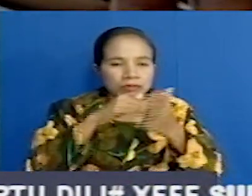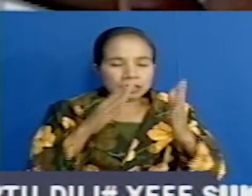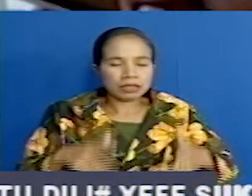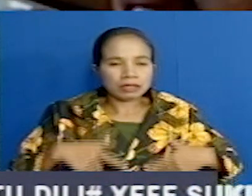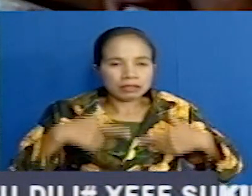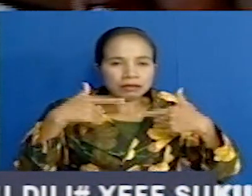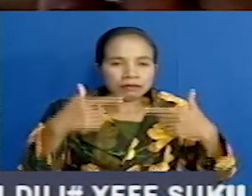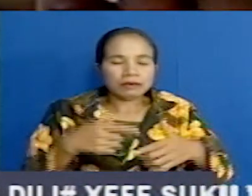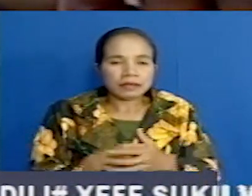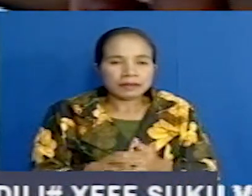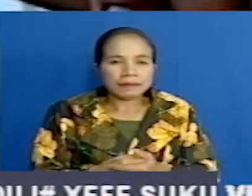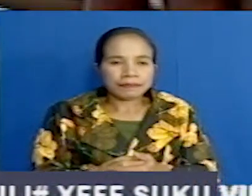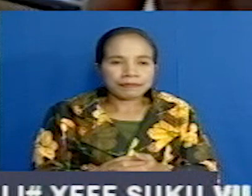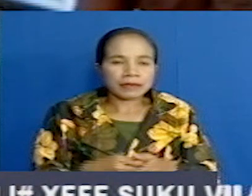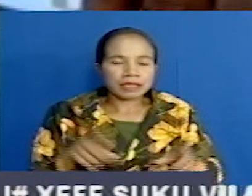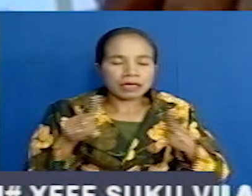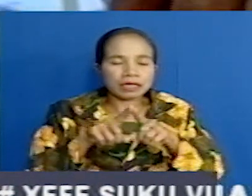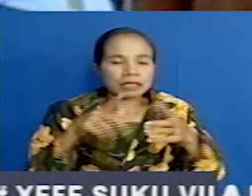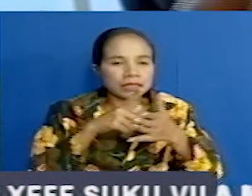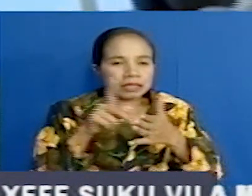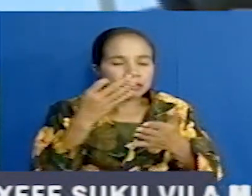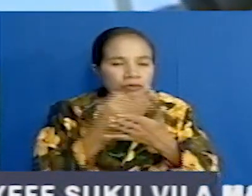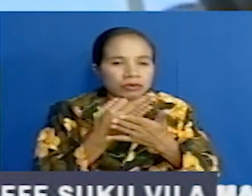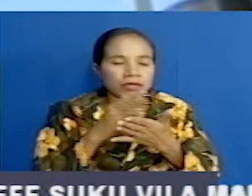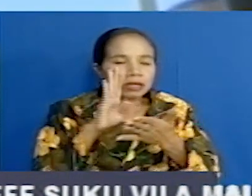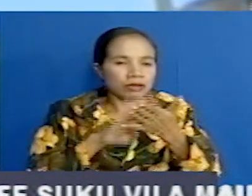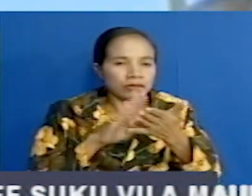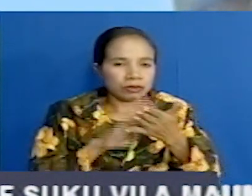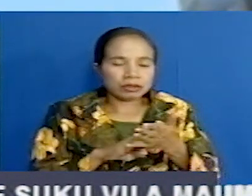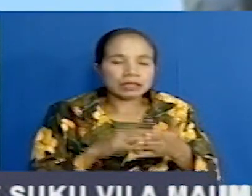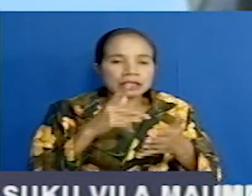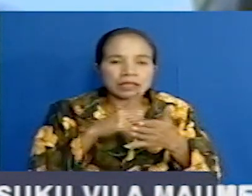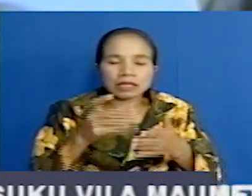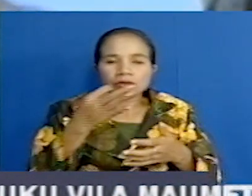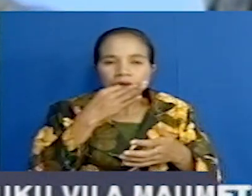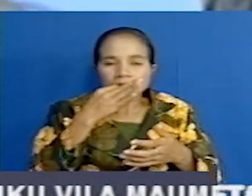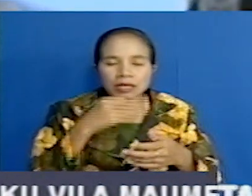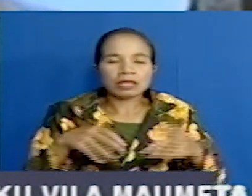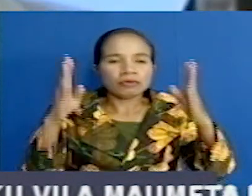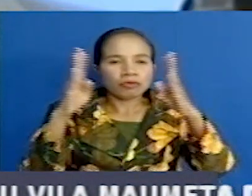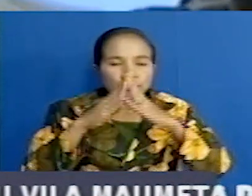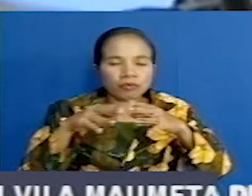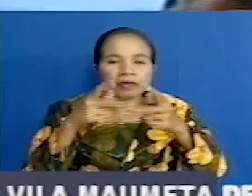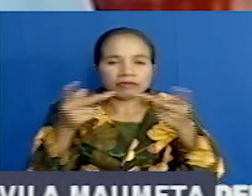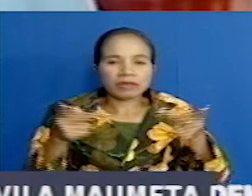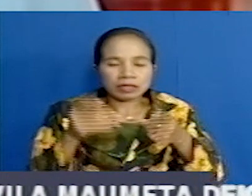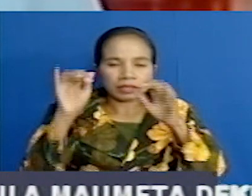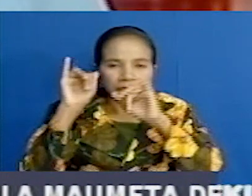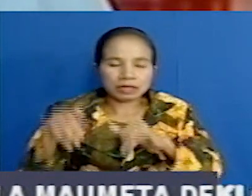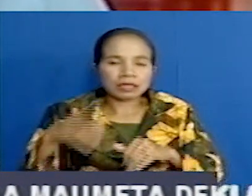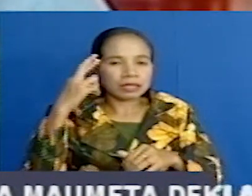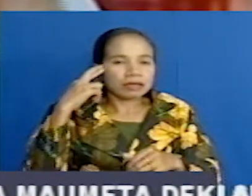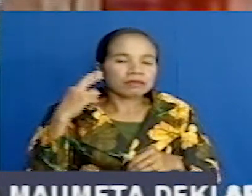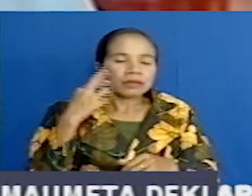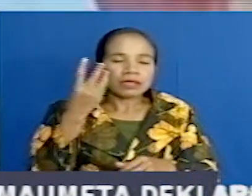ba nessa be, se lo propinas que boas ela, ba ira ha ha. Sernia Uma, Sernia Alafatin. Ramos